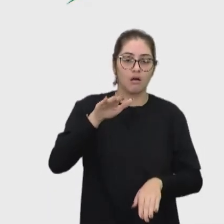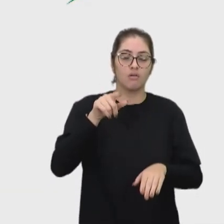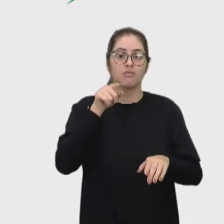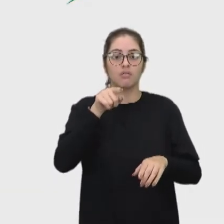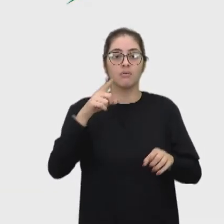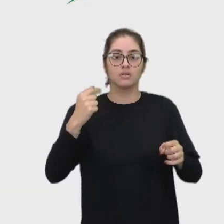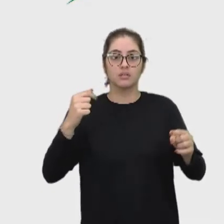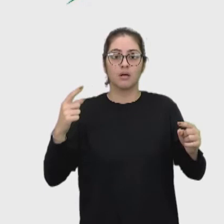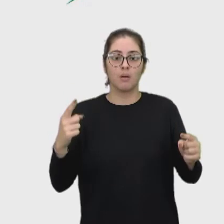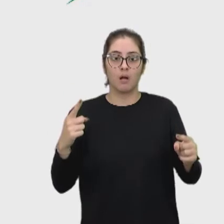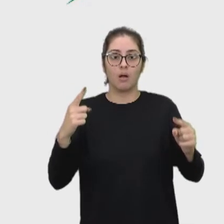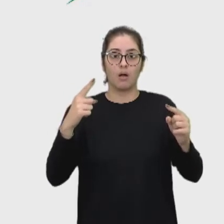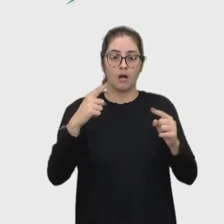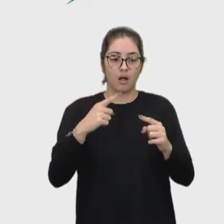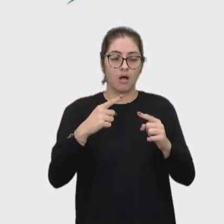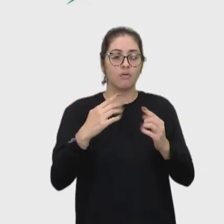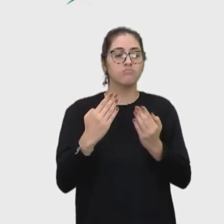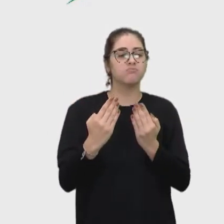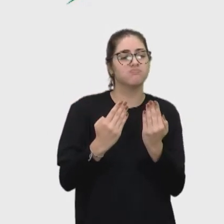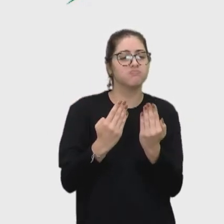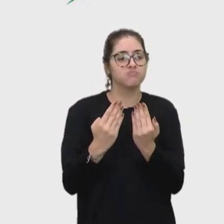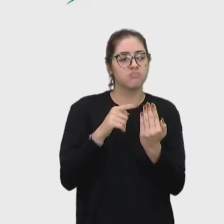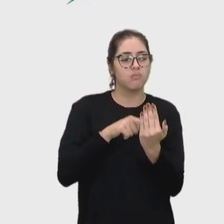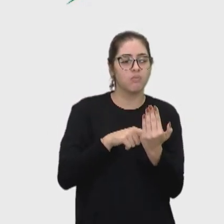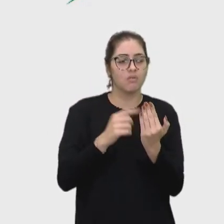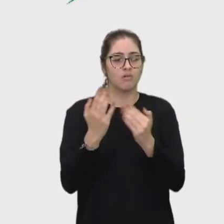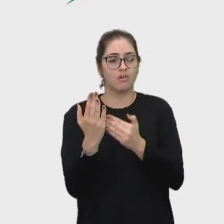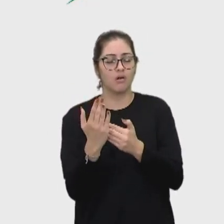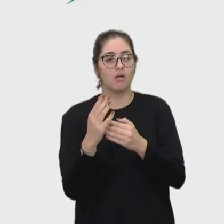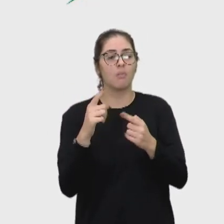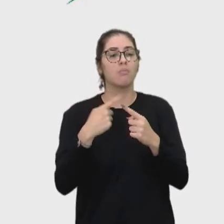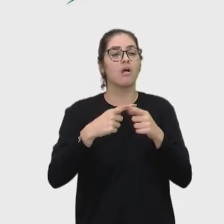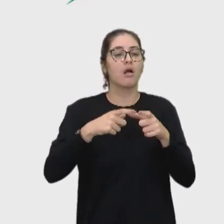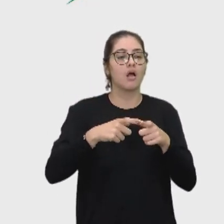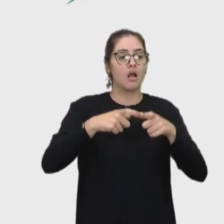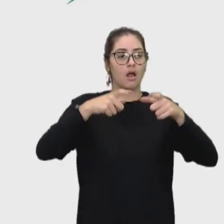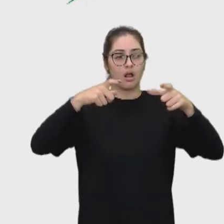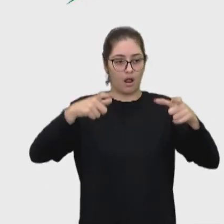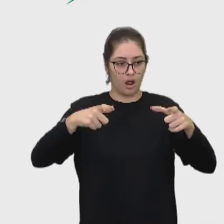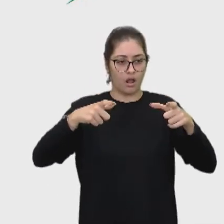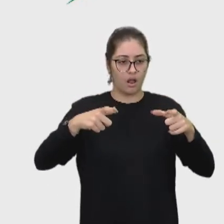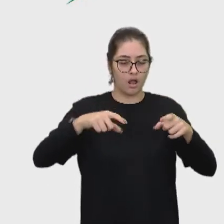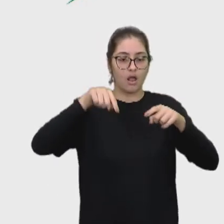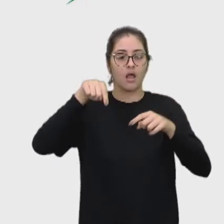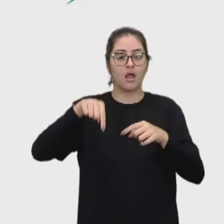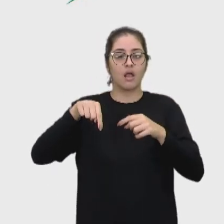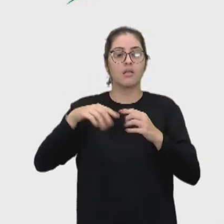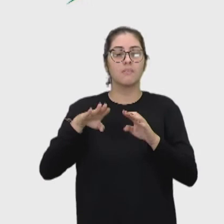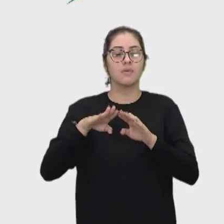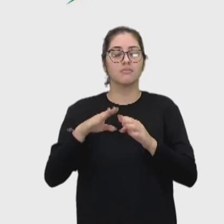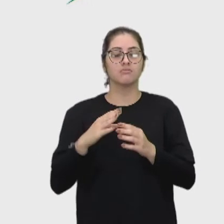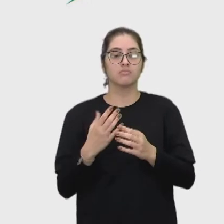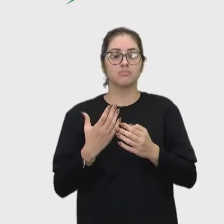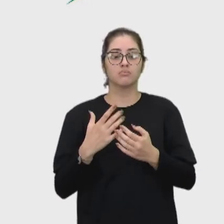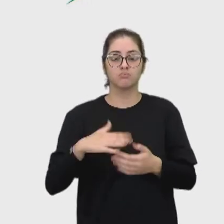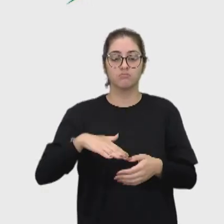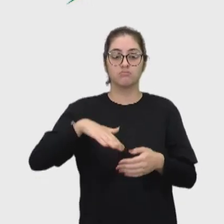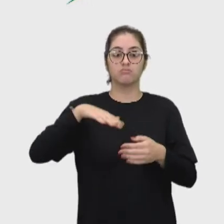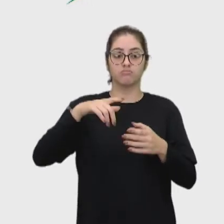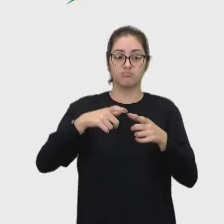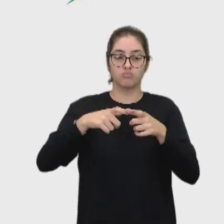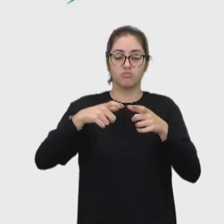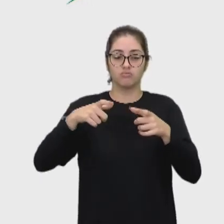relação entre o que é discutido no texto com o crescimento populacional e o desenvolvimento sustentável. E aí pode fazer uma